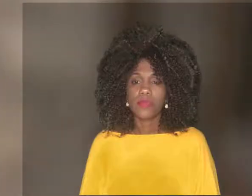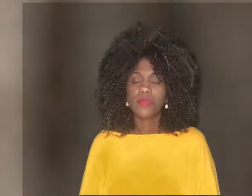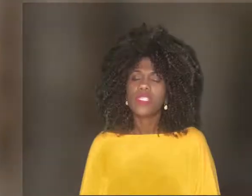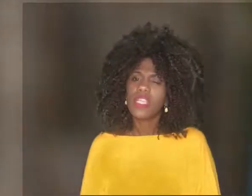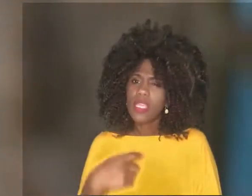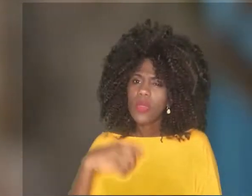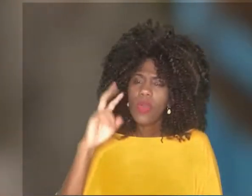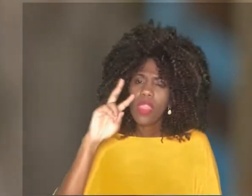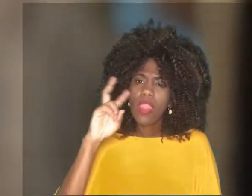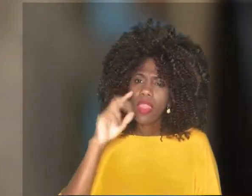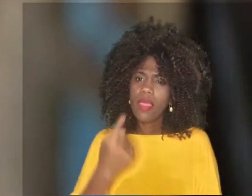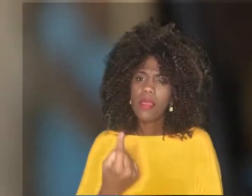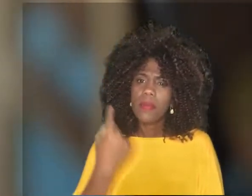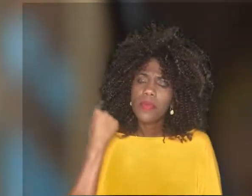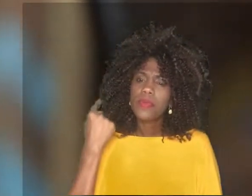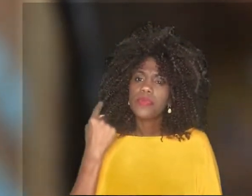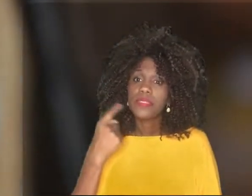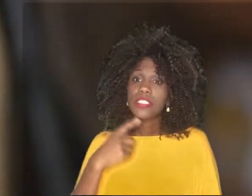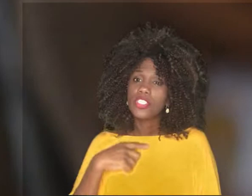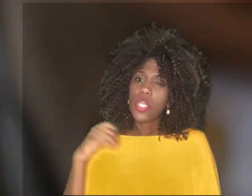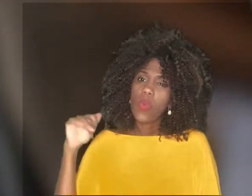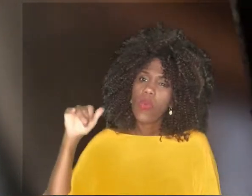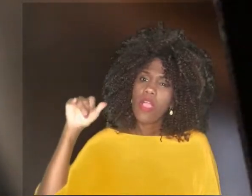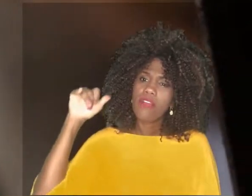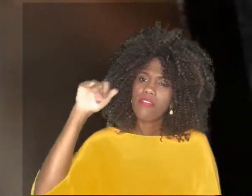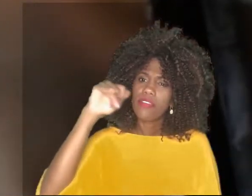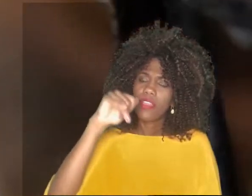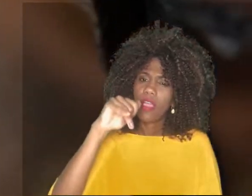Eu lembro que era um avião